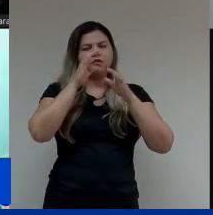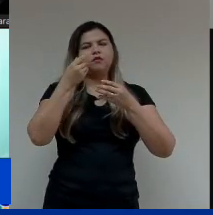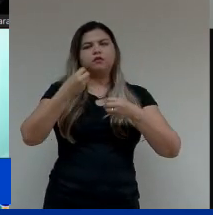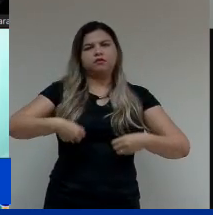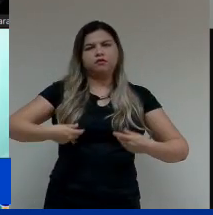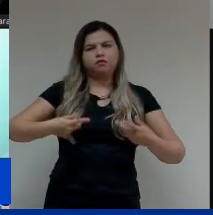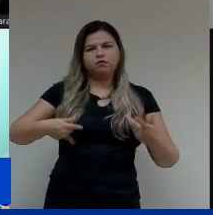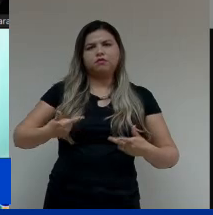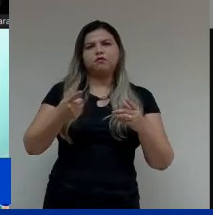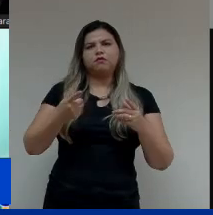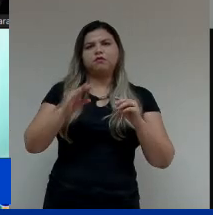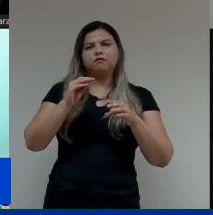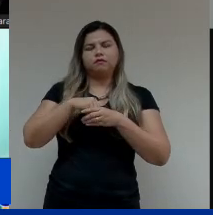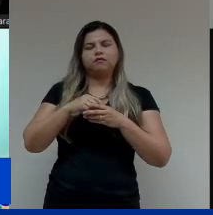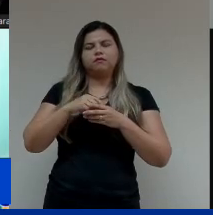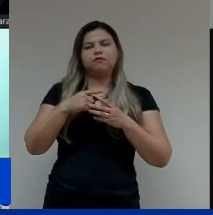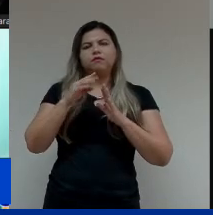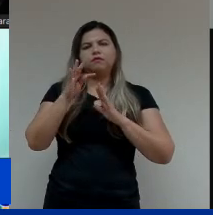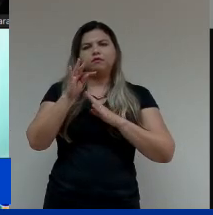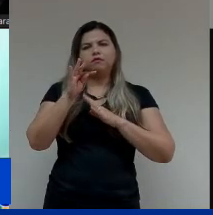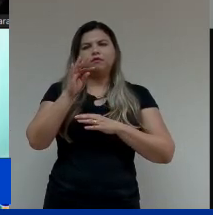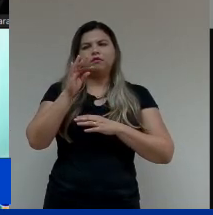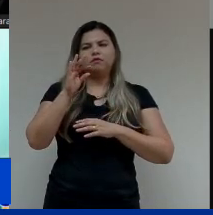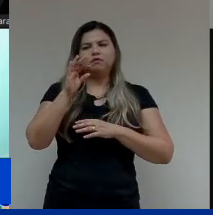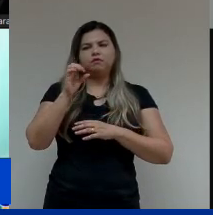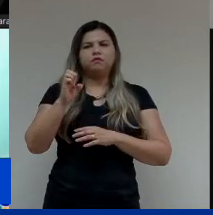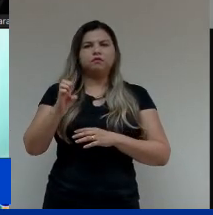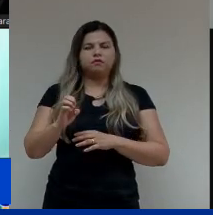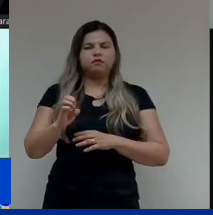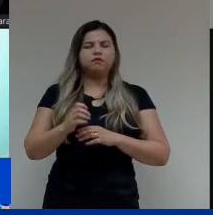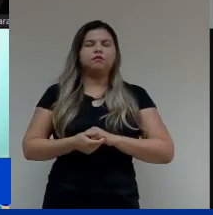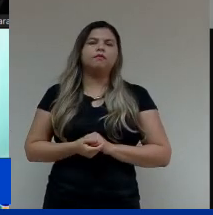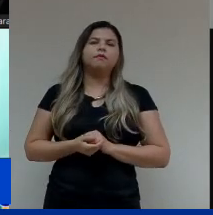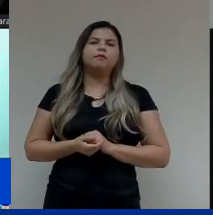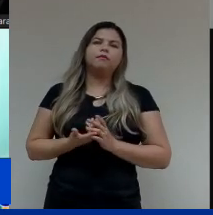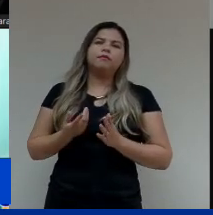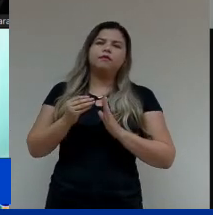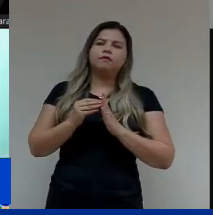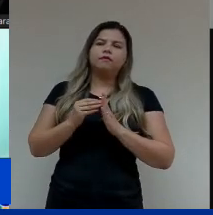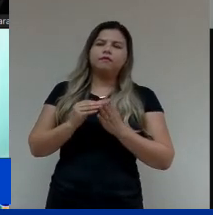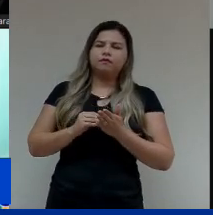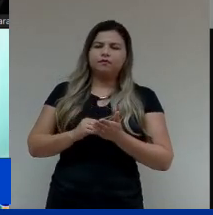Superior Eleitoral. Passo a análise das omissões alegadas pelo